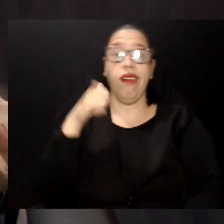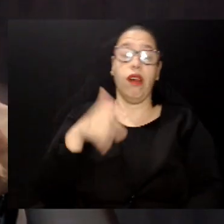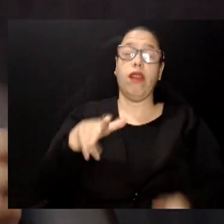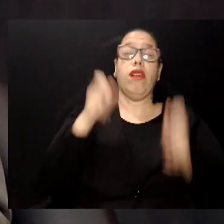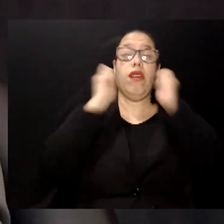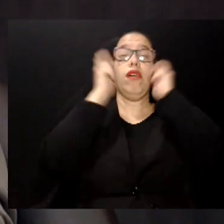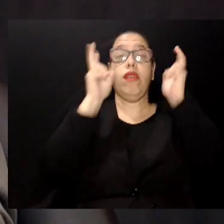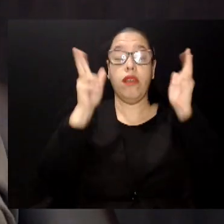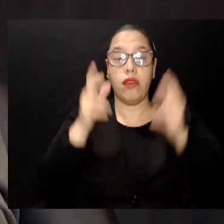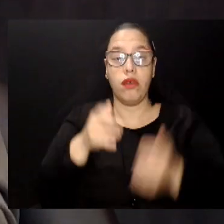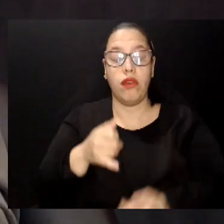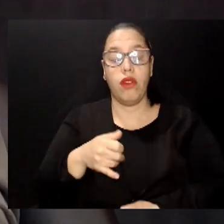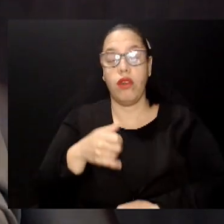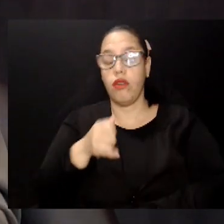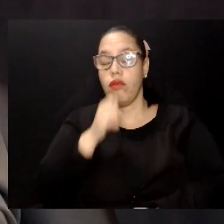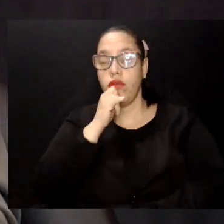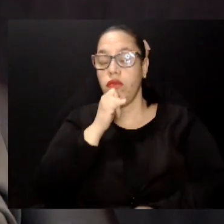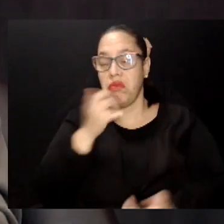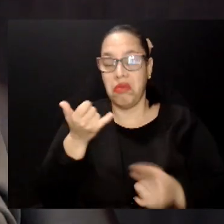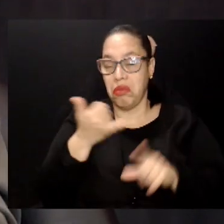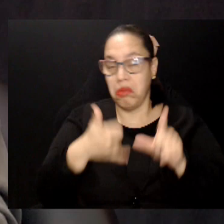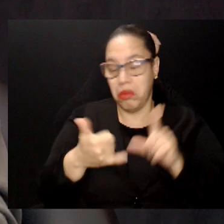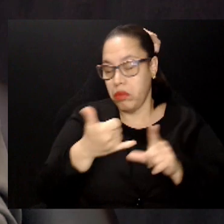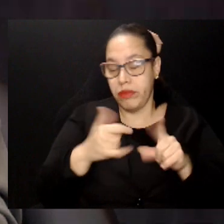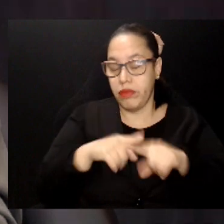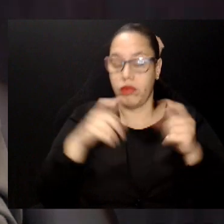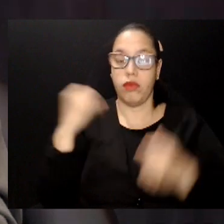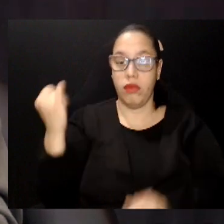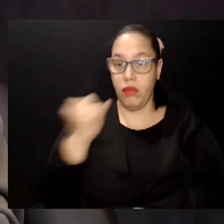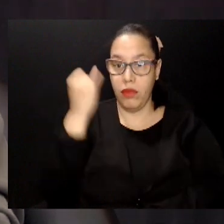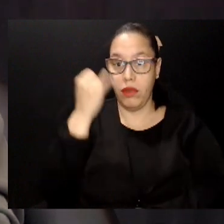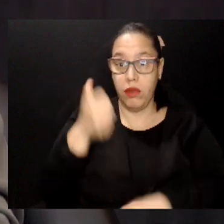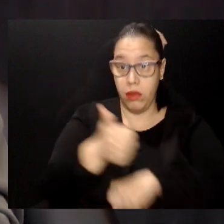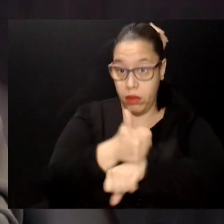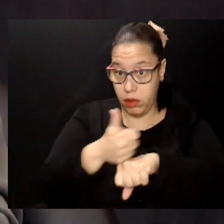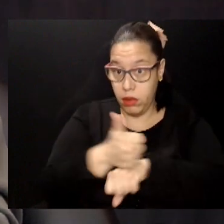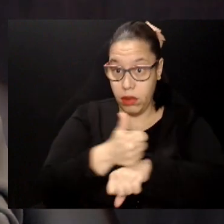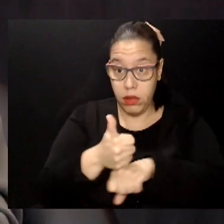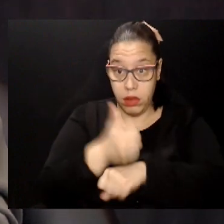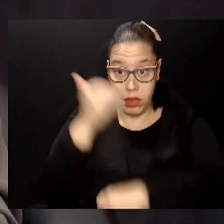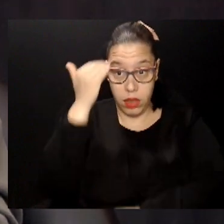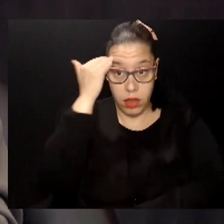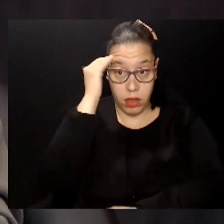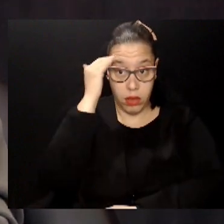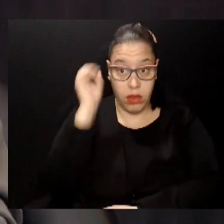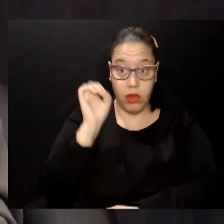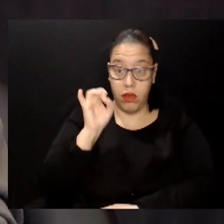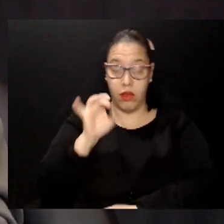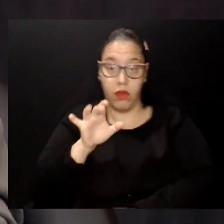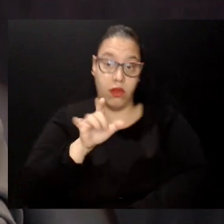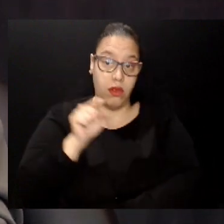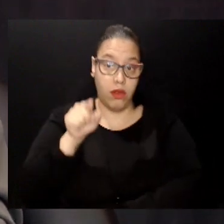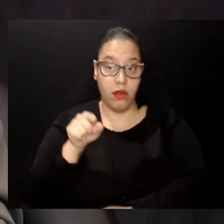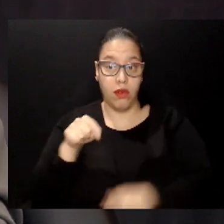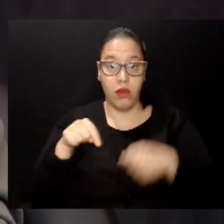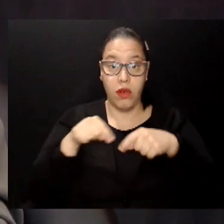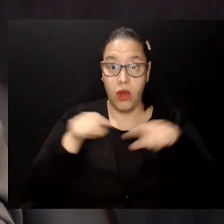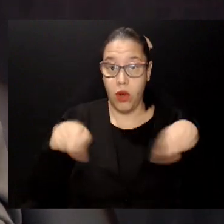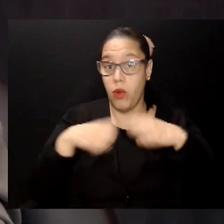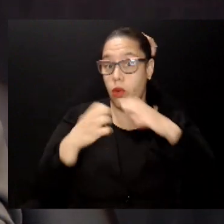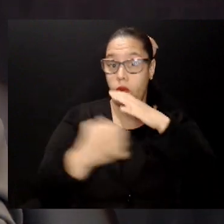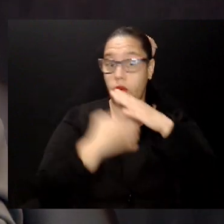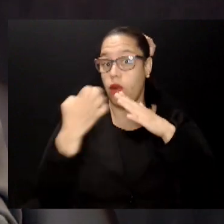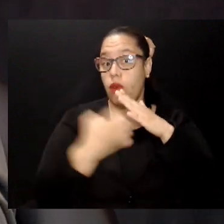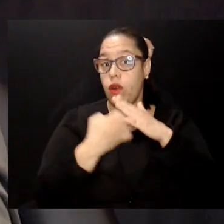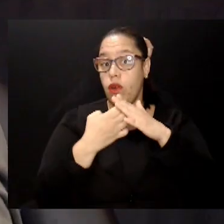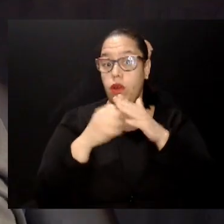lúdico aqui, mas é importante que o profissional ele também entenda que não é porque você está numa corporação que você precisa se moldar a tudo que ela traz